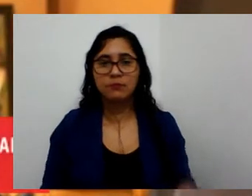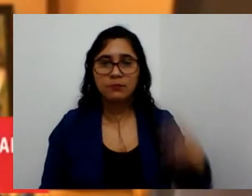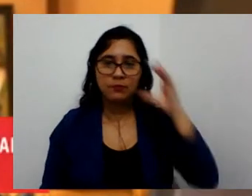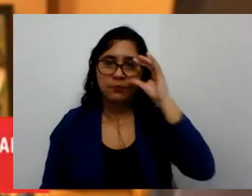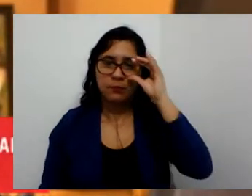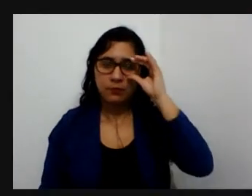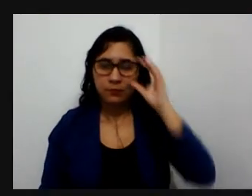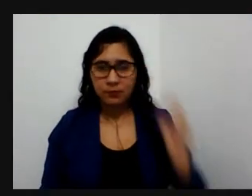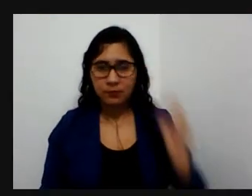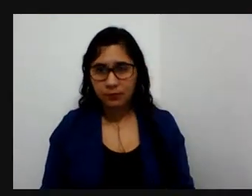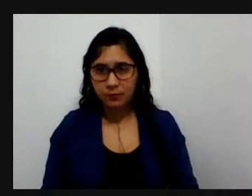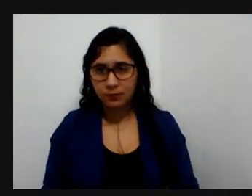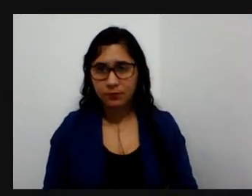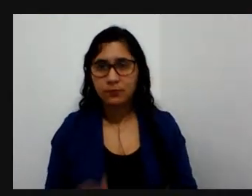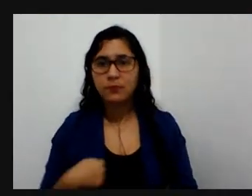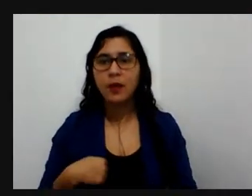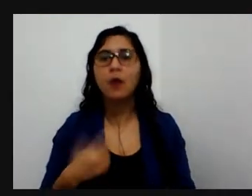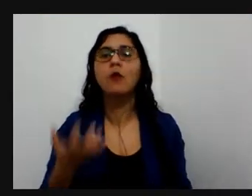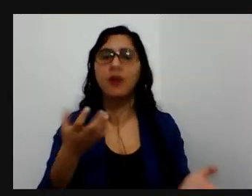Eu gostaria de